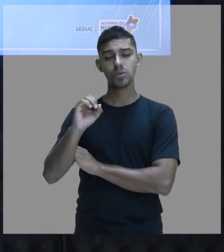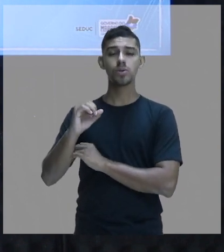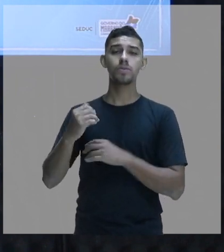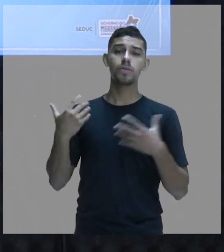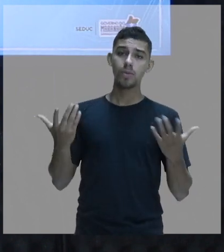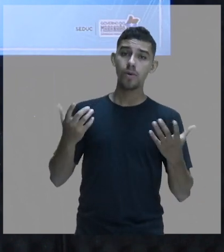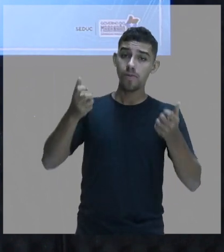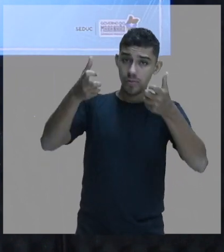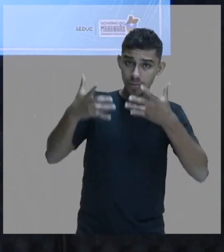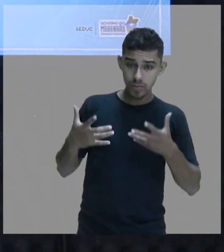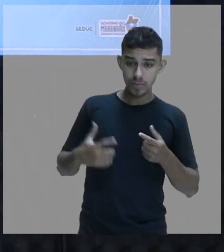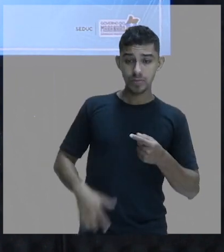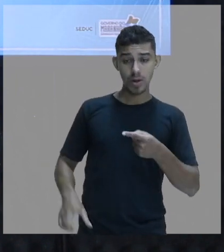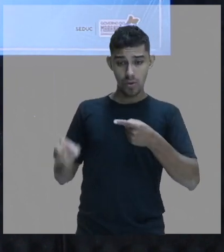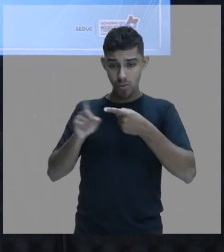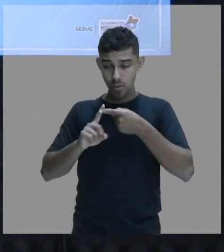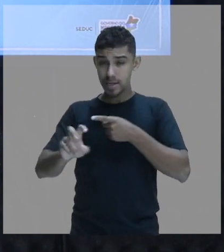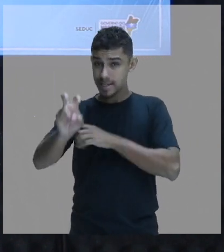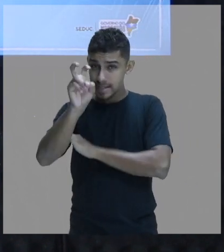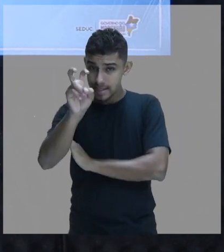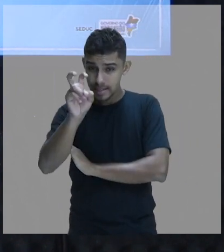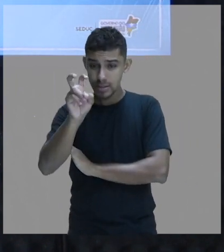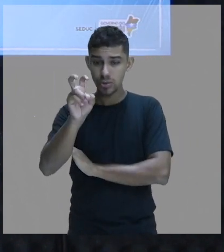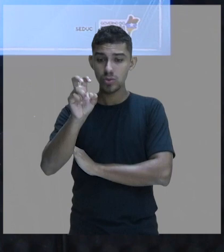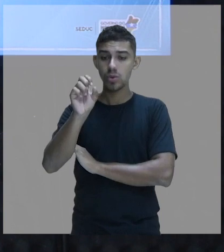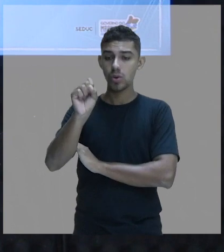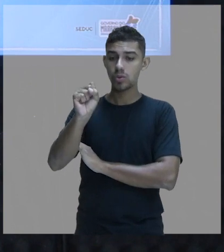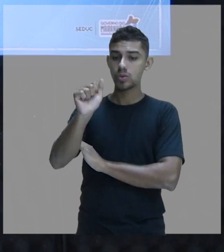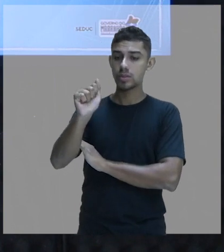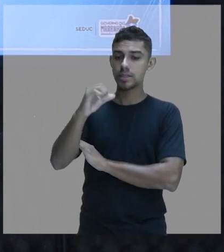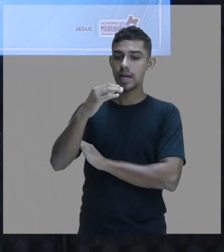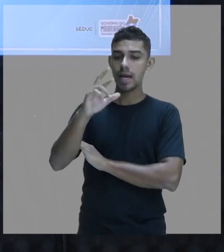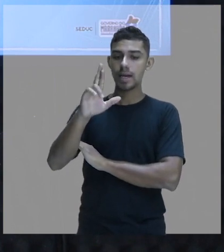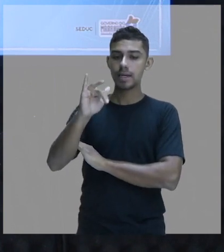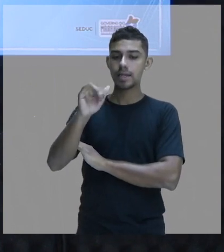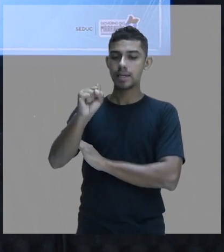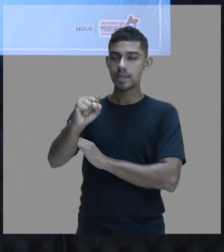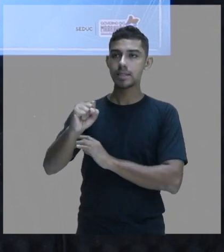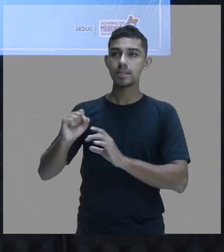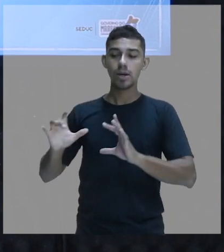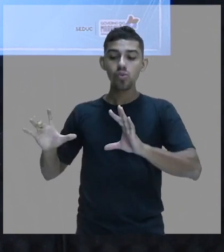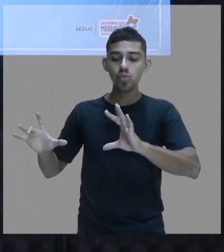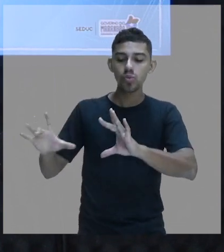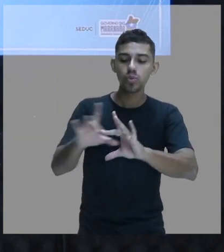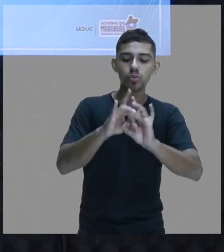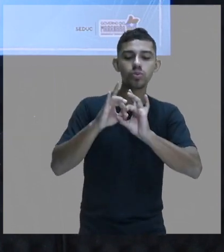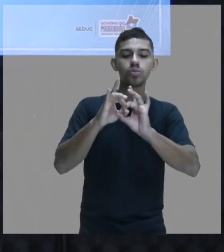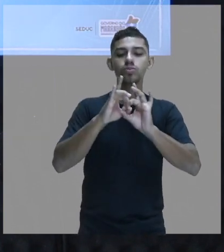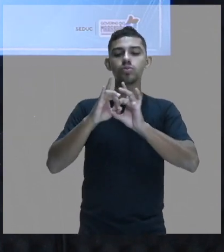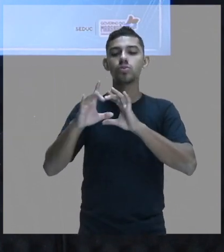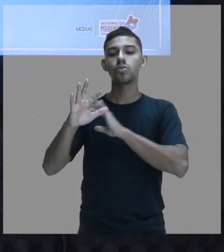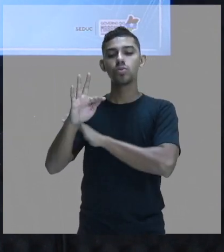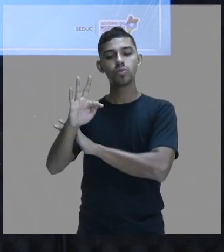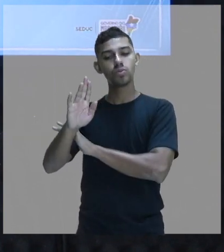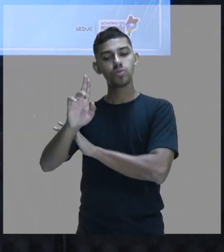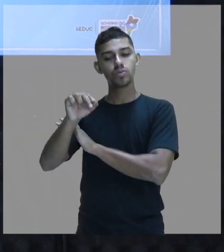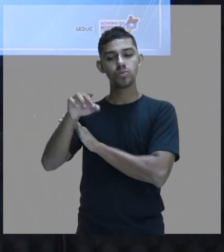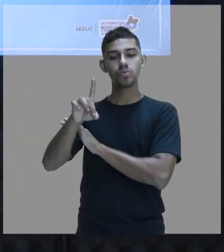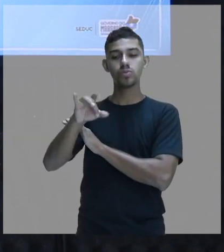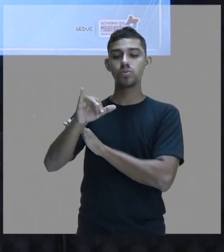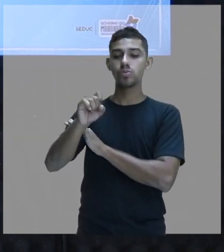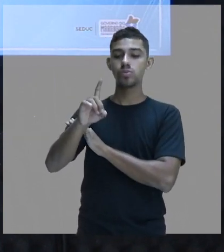vocês. 5 sacrais, mas elas são o quê? Elas são fundidas, elas são unidas. Então, geralmente,